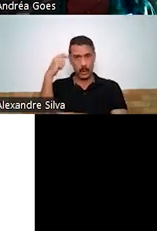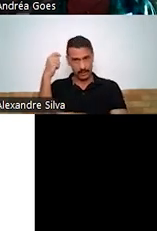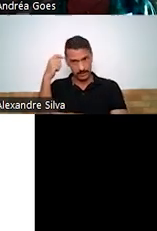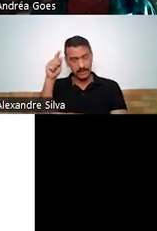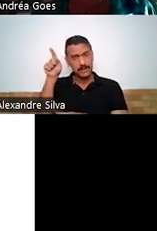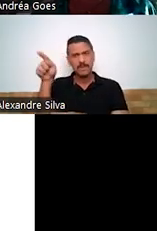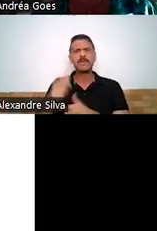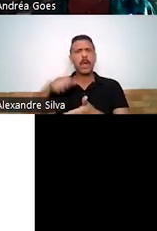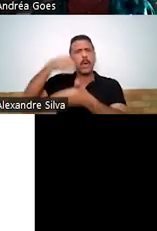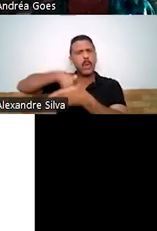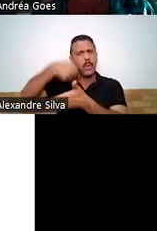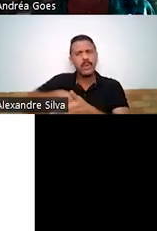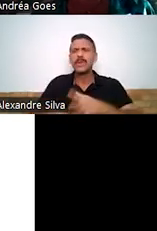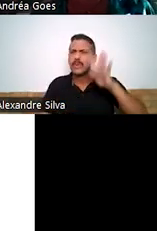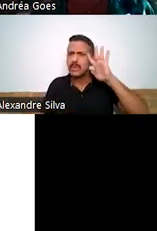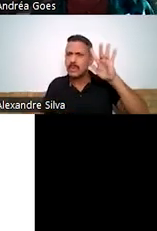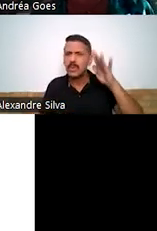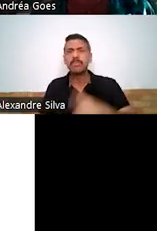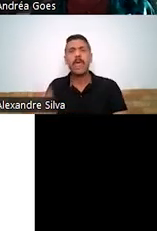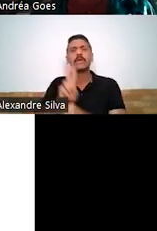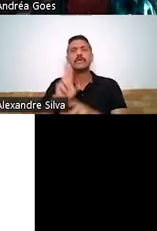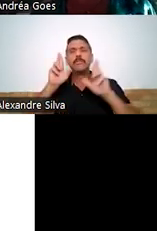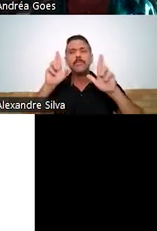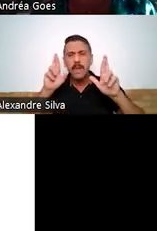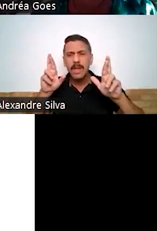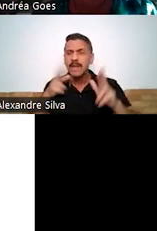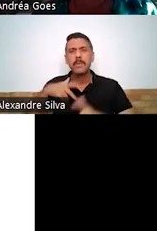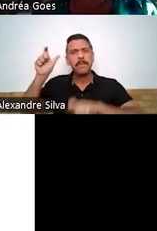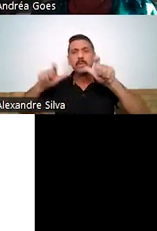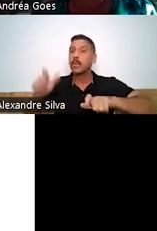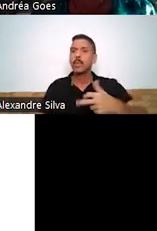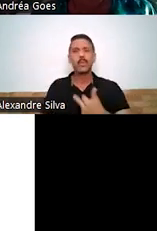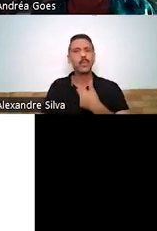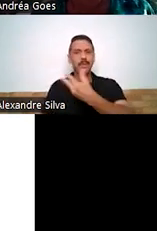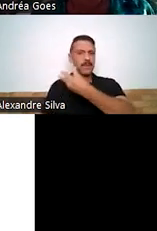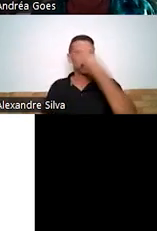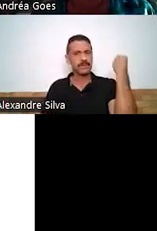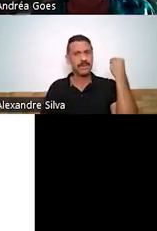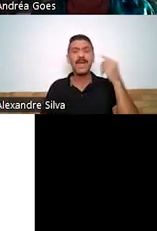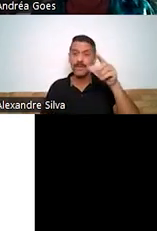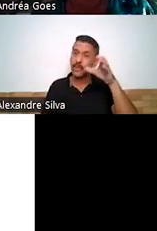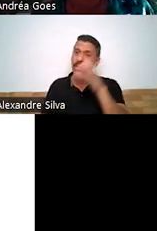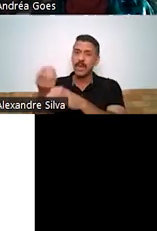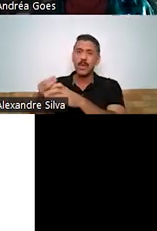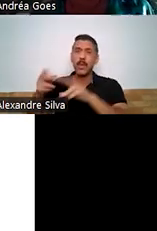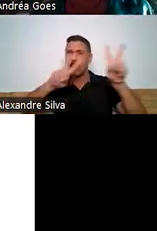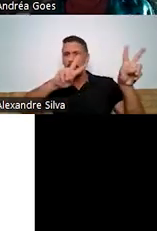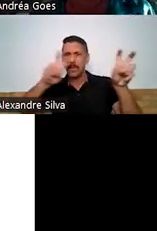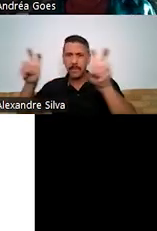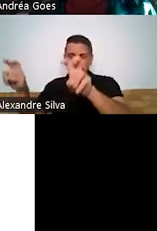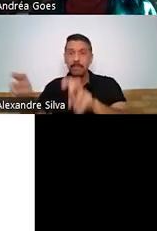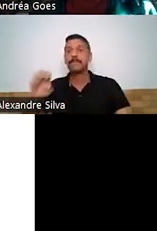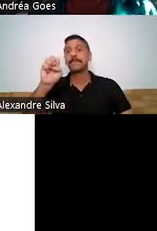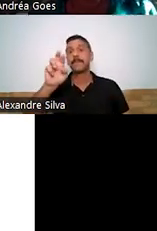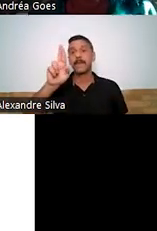as lutas, os sonhos, as esperanças, são personagens inesquecíveis. Ele foi um grande criador de tipos, o Érico